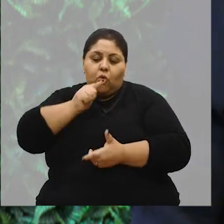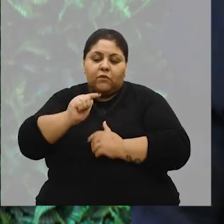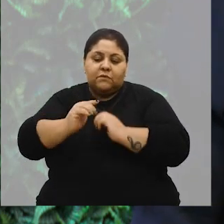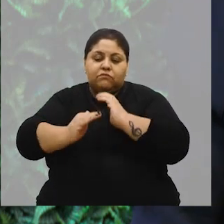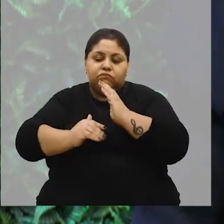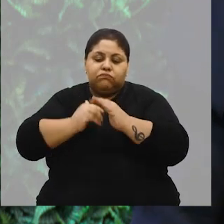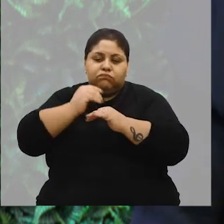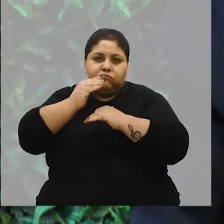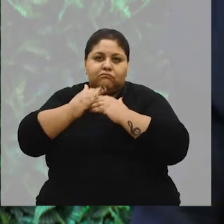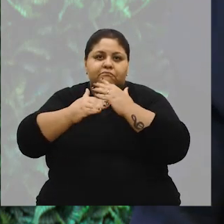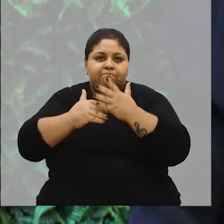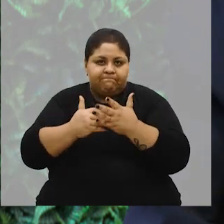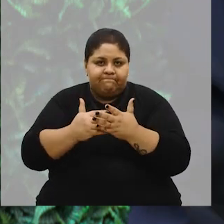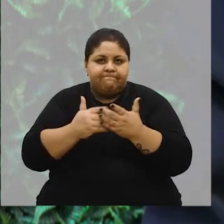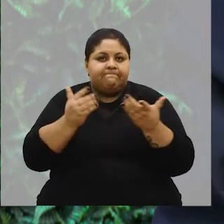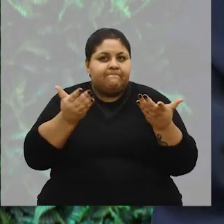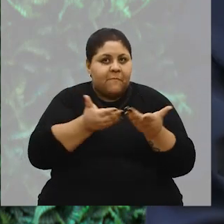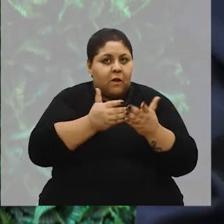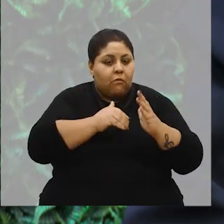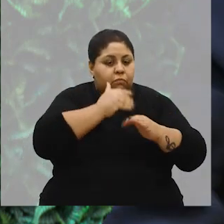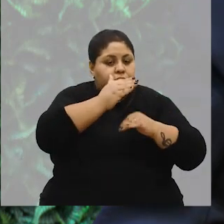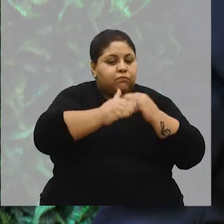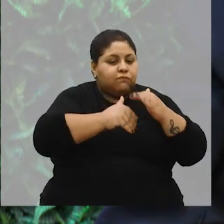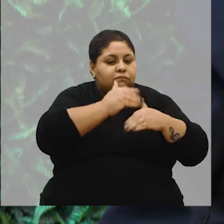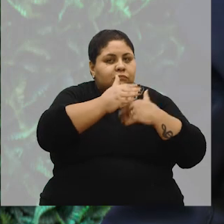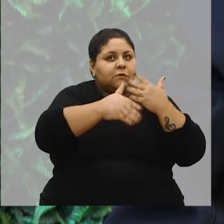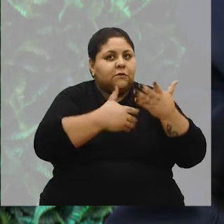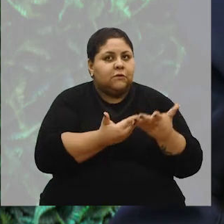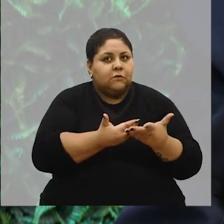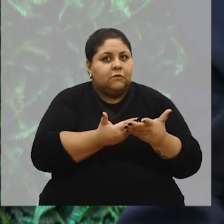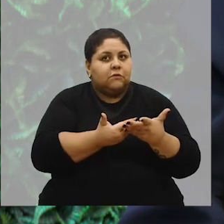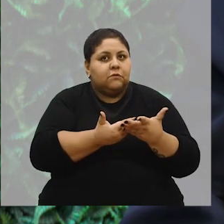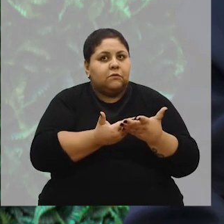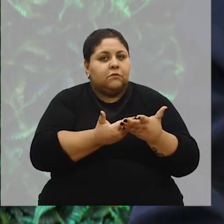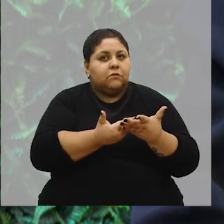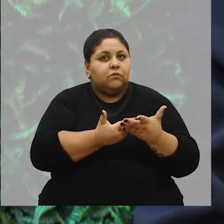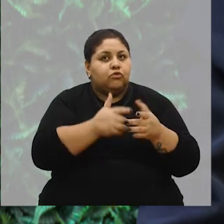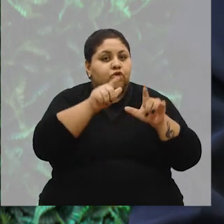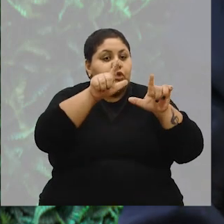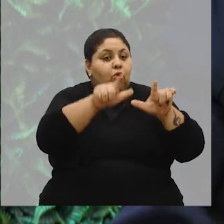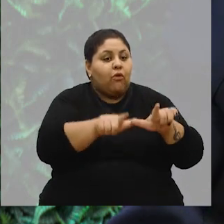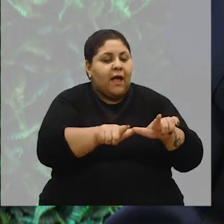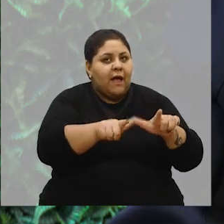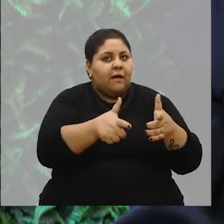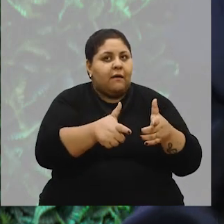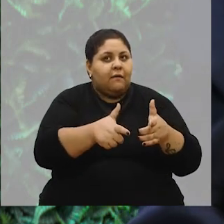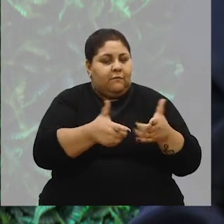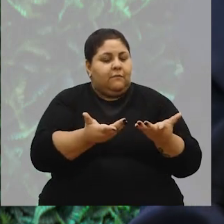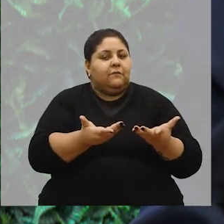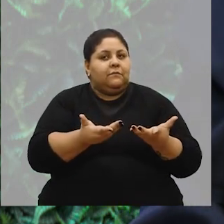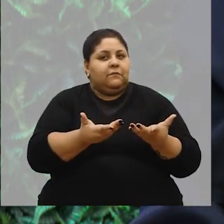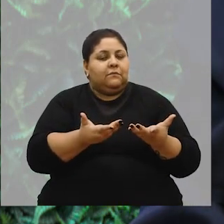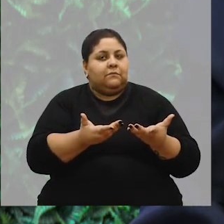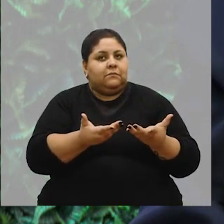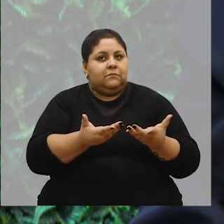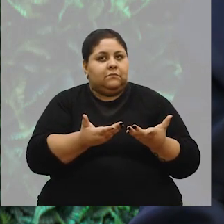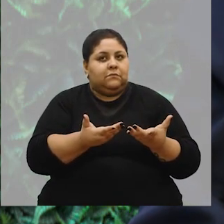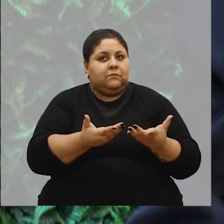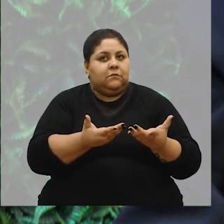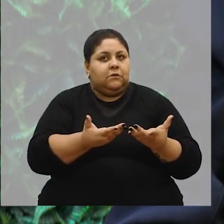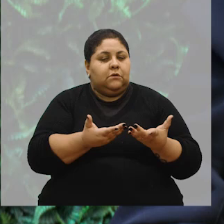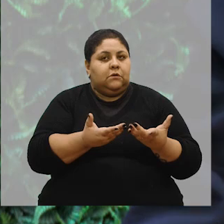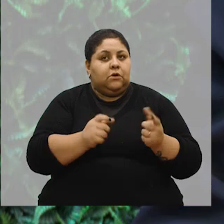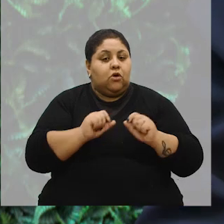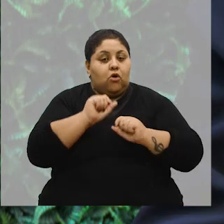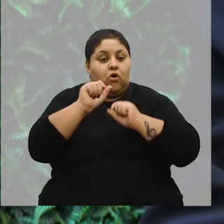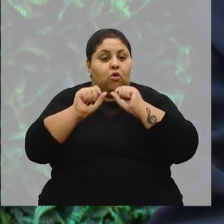mais aceleradamente, ela vem conquistando os seus caminhos mais aceleradamente.